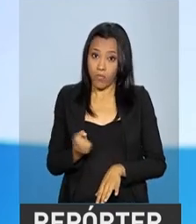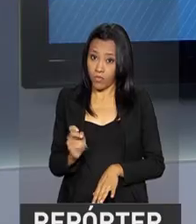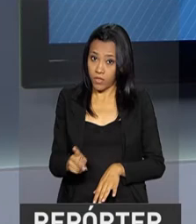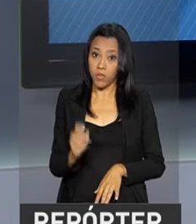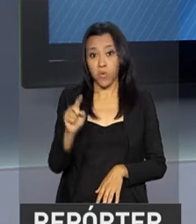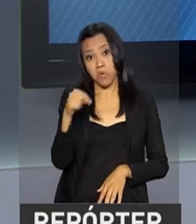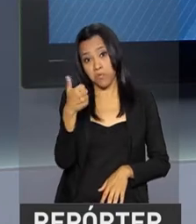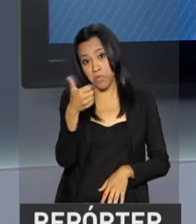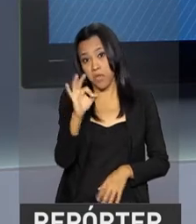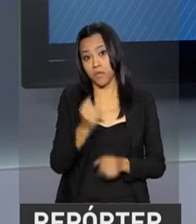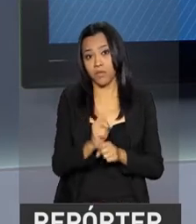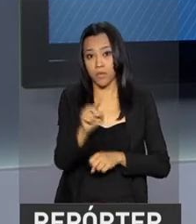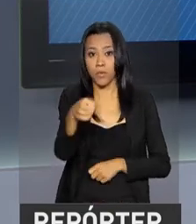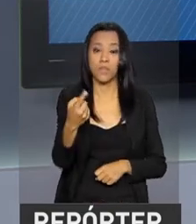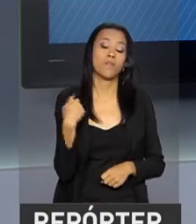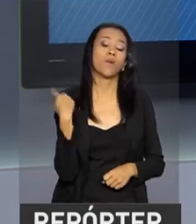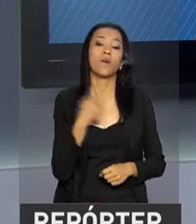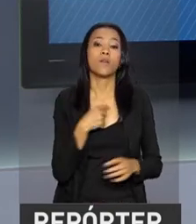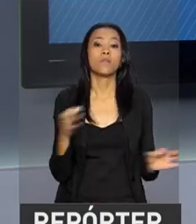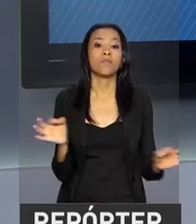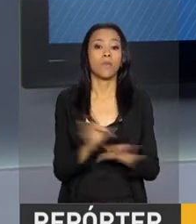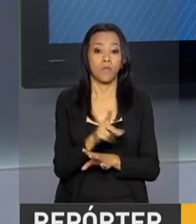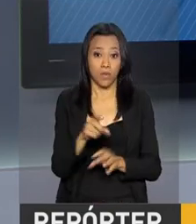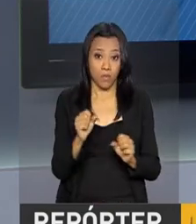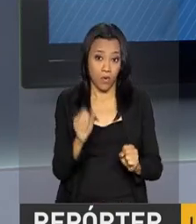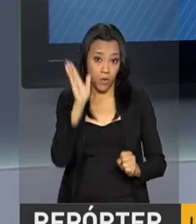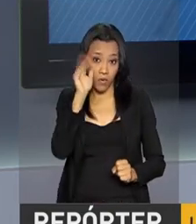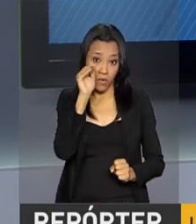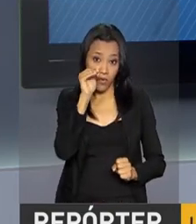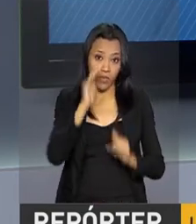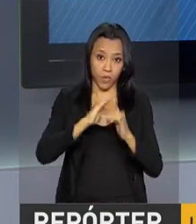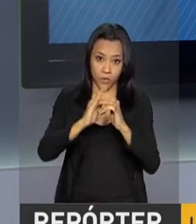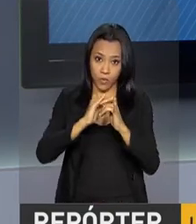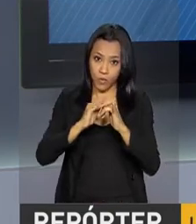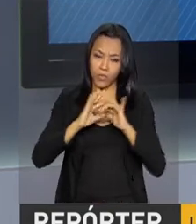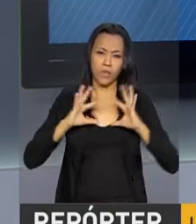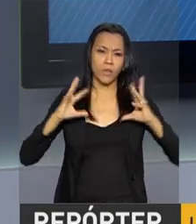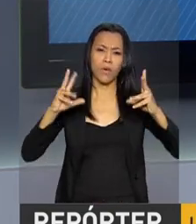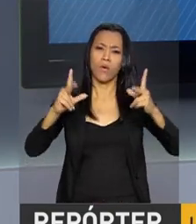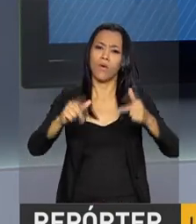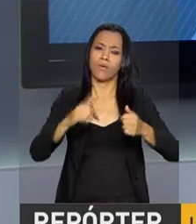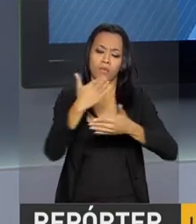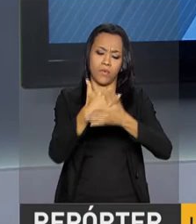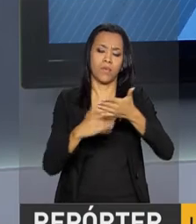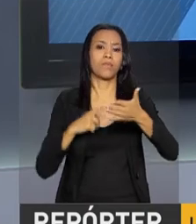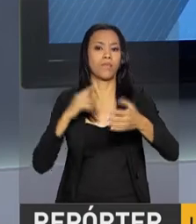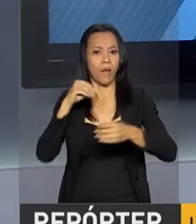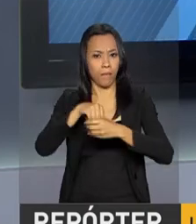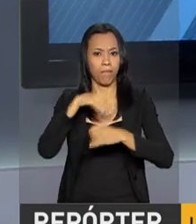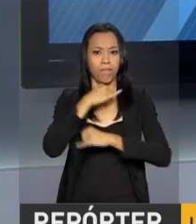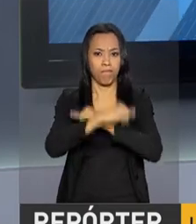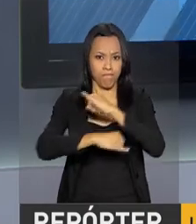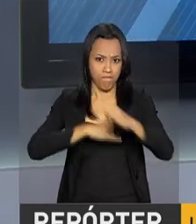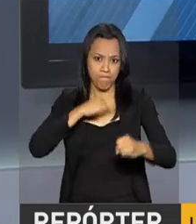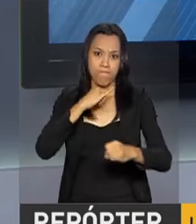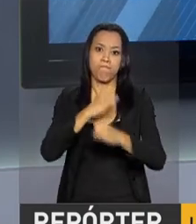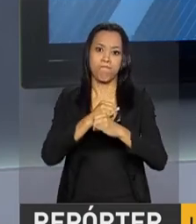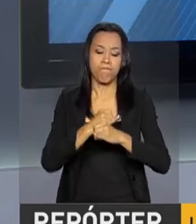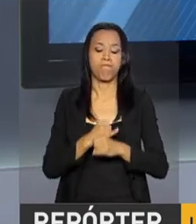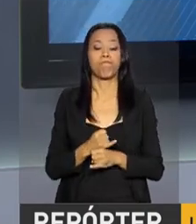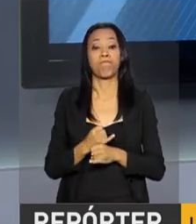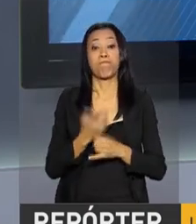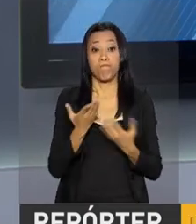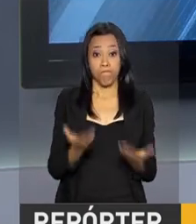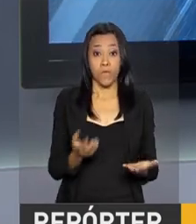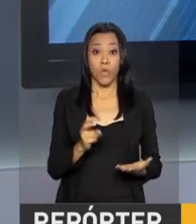dez anos nós ficamos por aqui você pode rever as reportagens no youtube e toda a nossa programação também está na página da nbr na